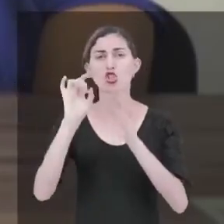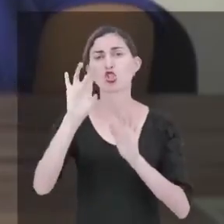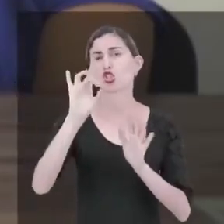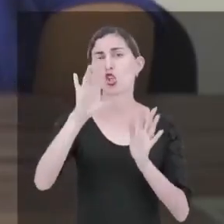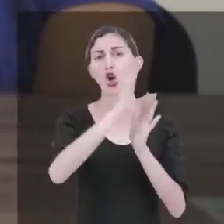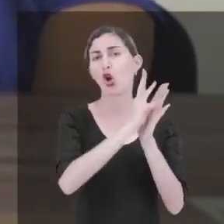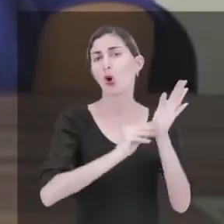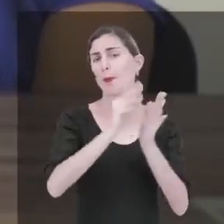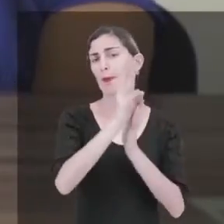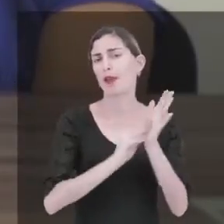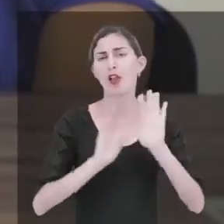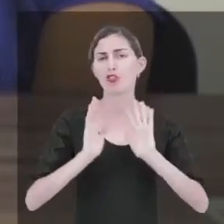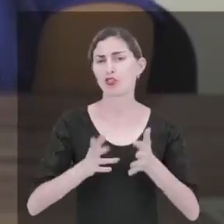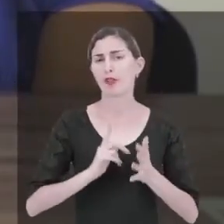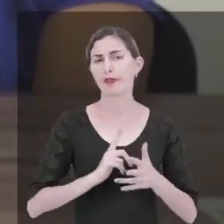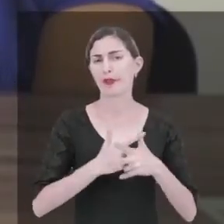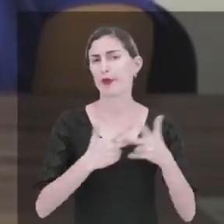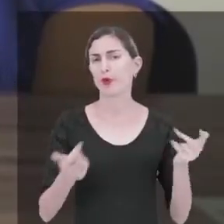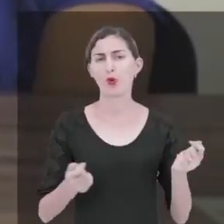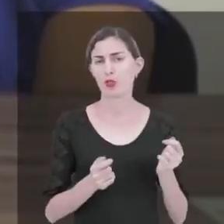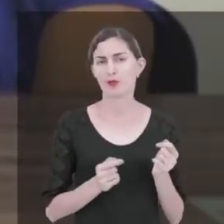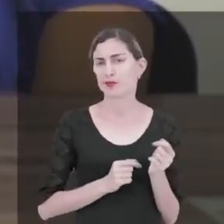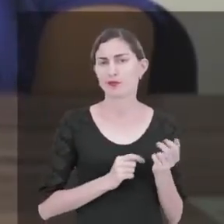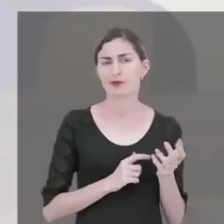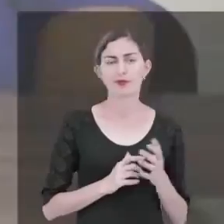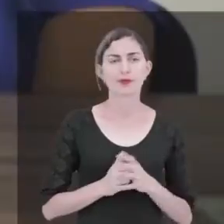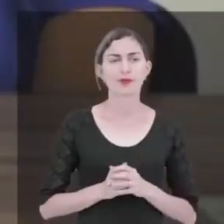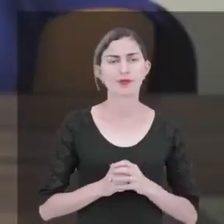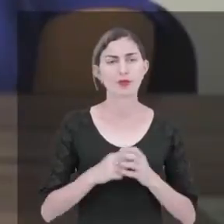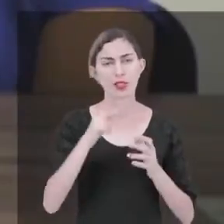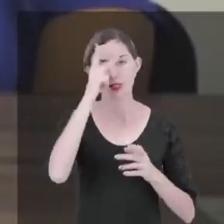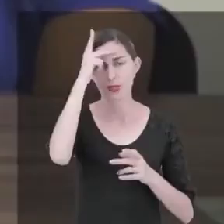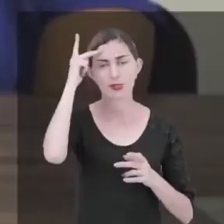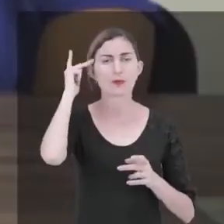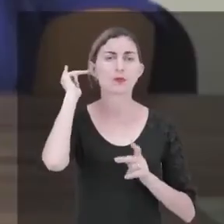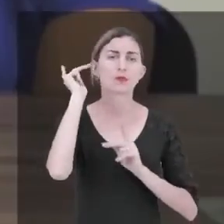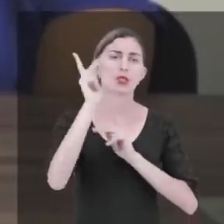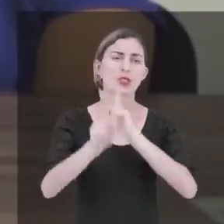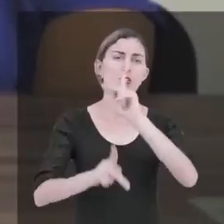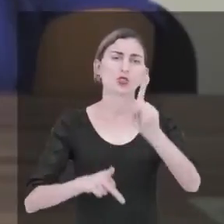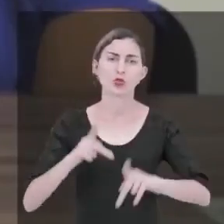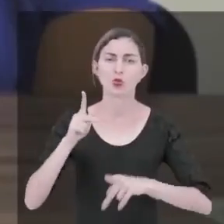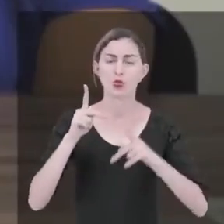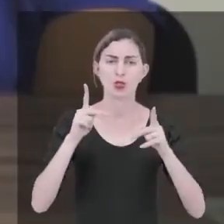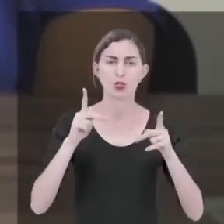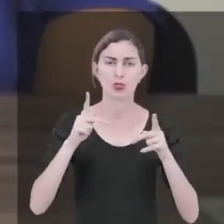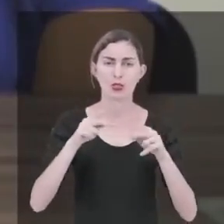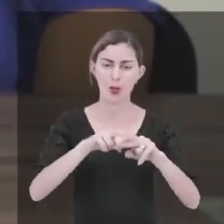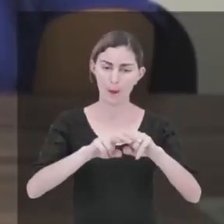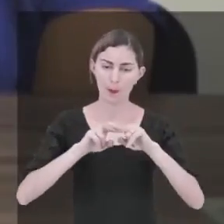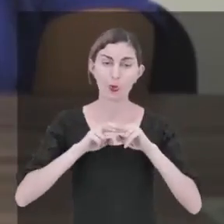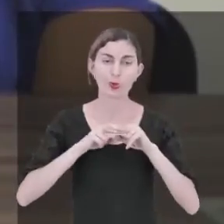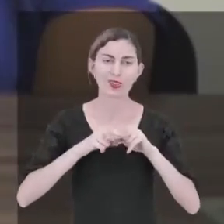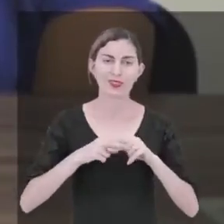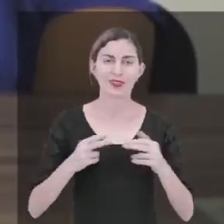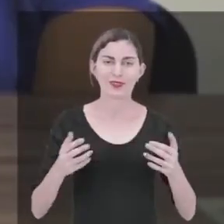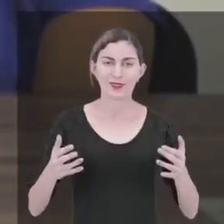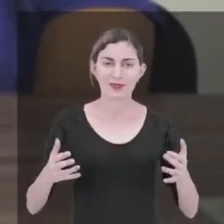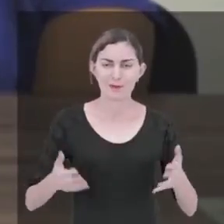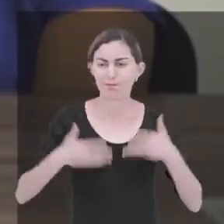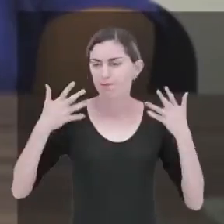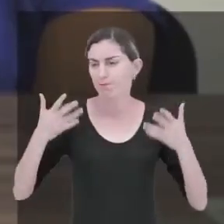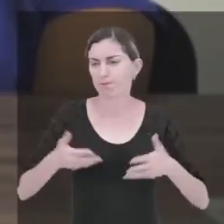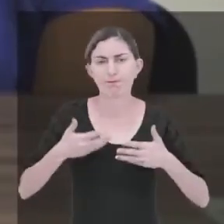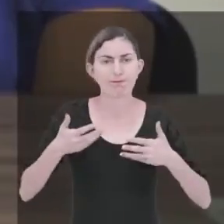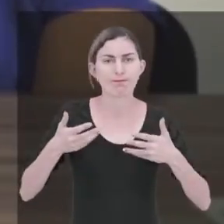copiaram outras empresas que já tinham alguma coisa. As pessoas, elas se motivam por